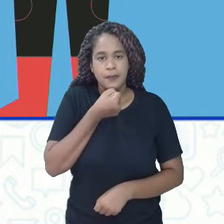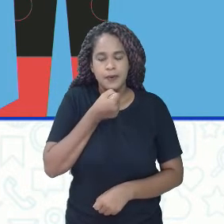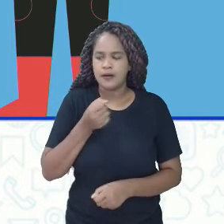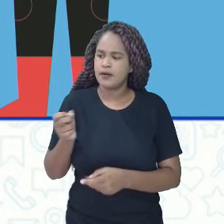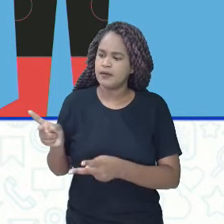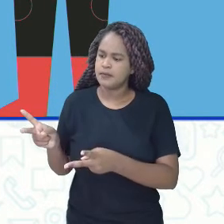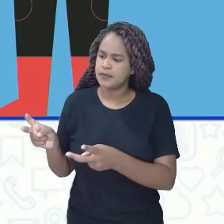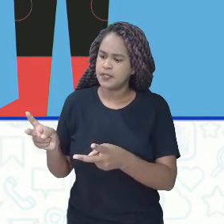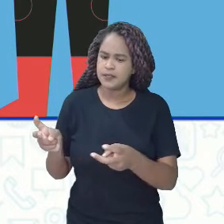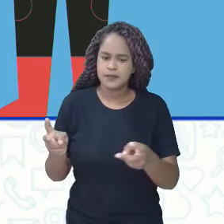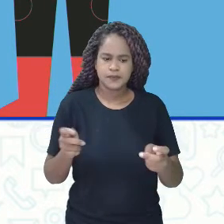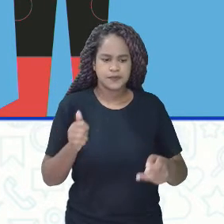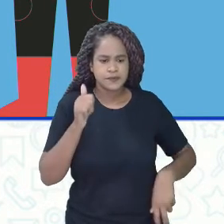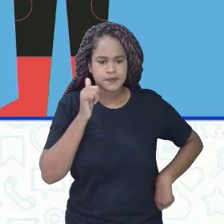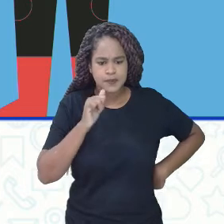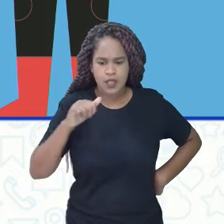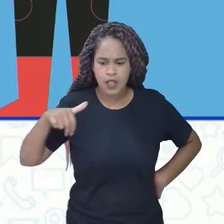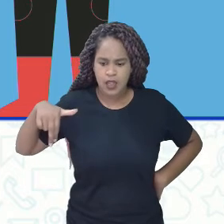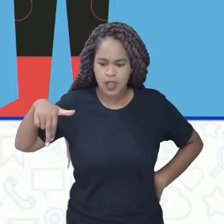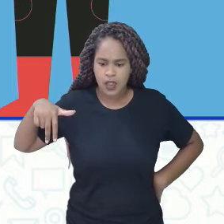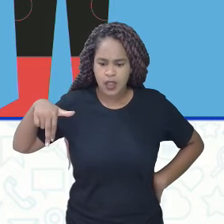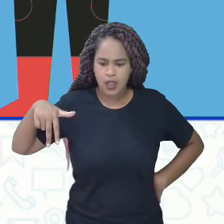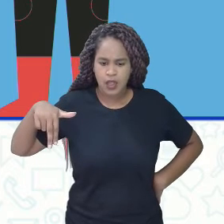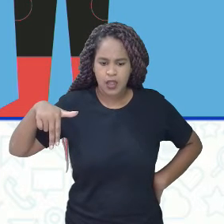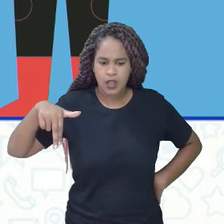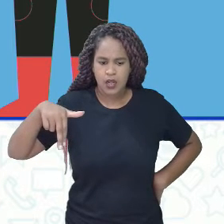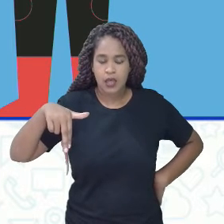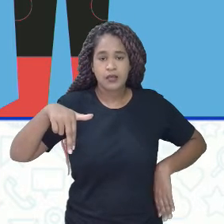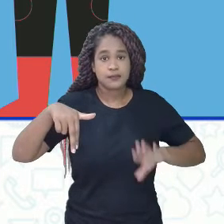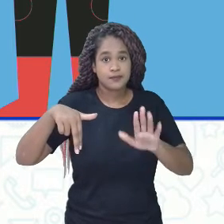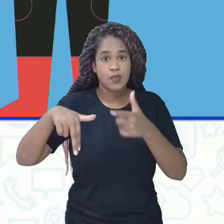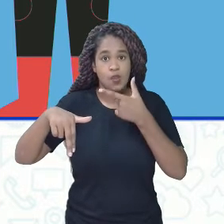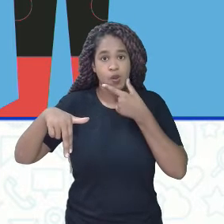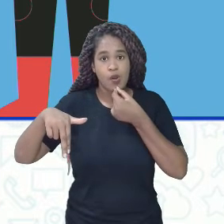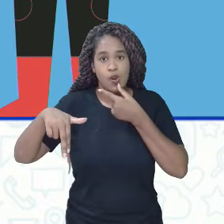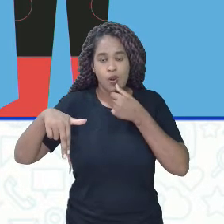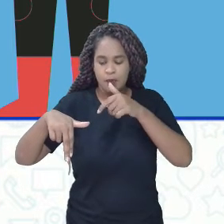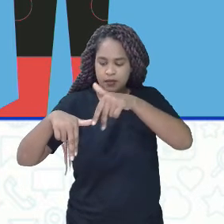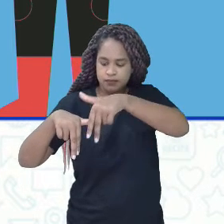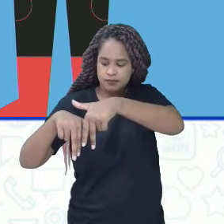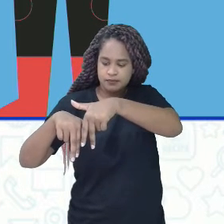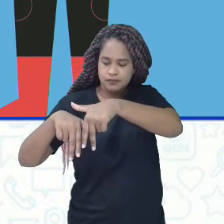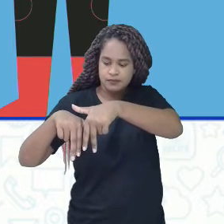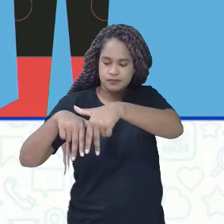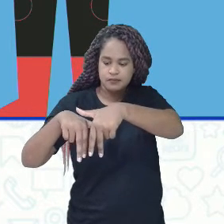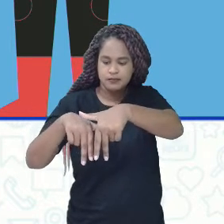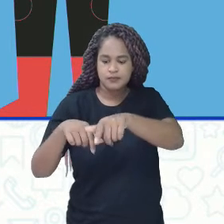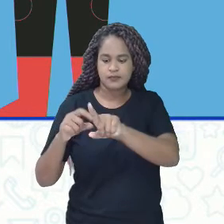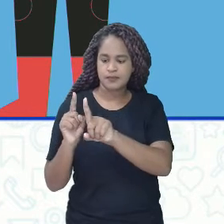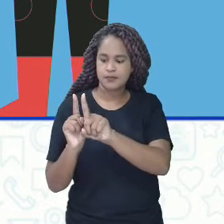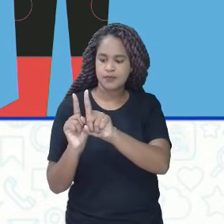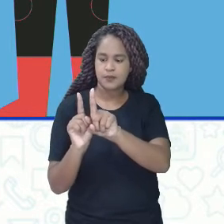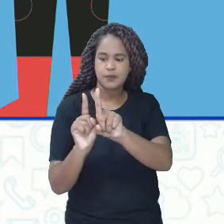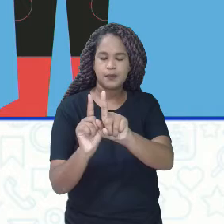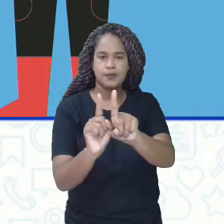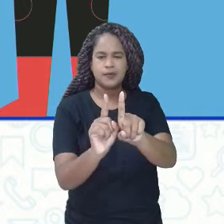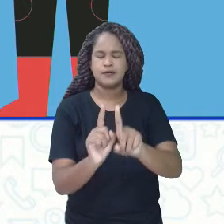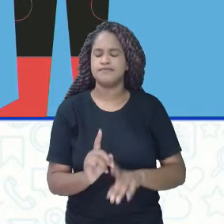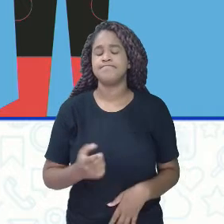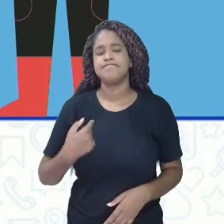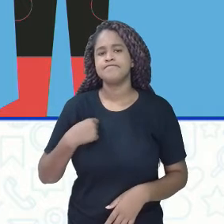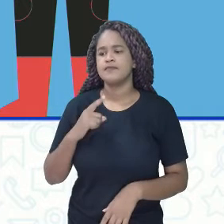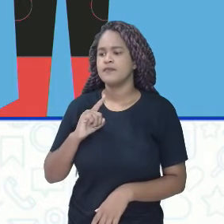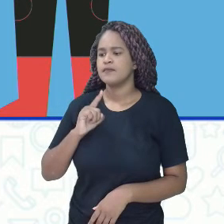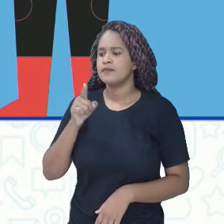as mulheres caminhavam sempre meio atrás de seus maridos. Voltando lá recentemente, observou